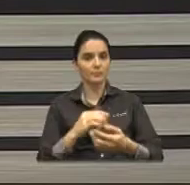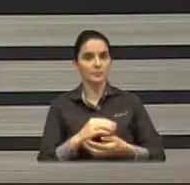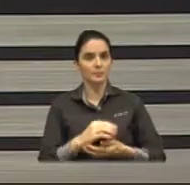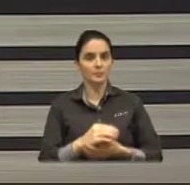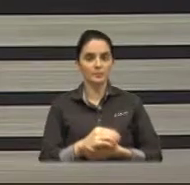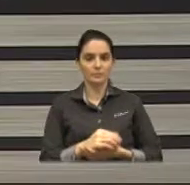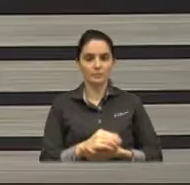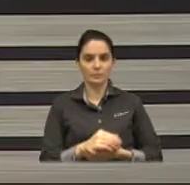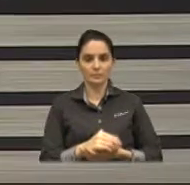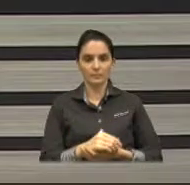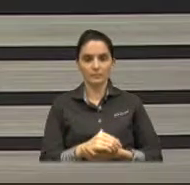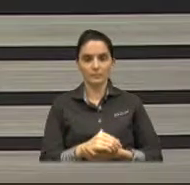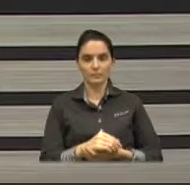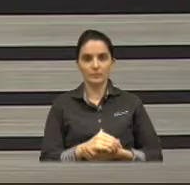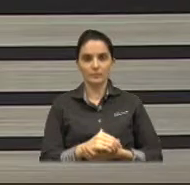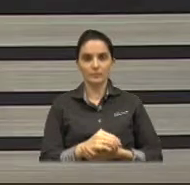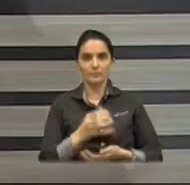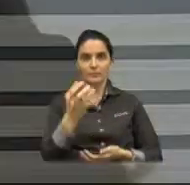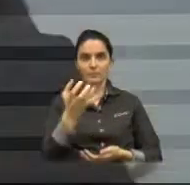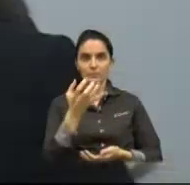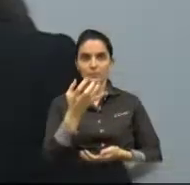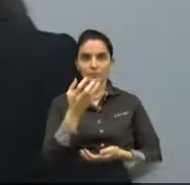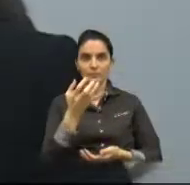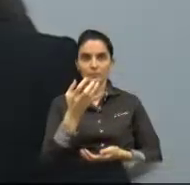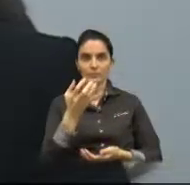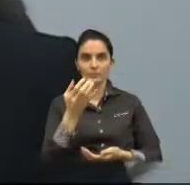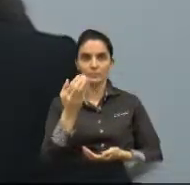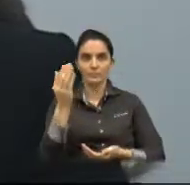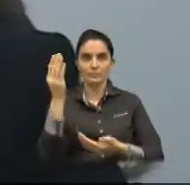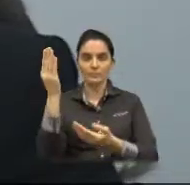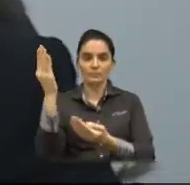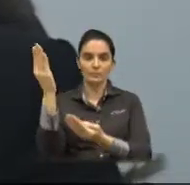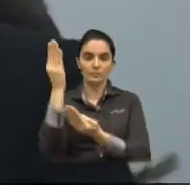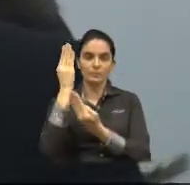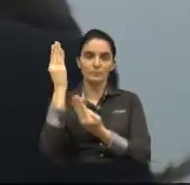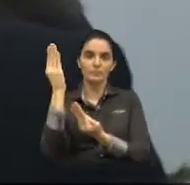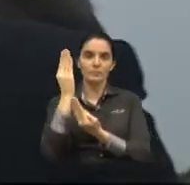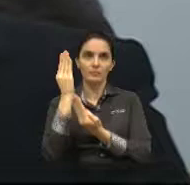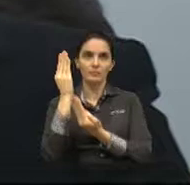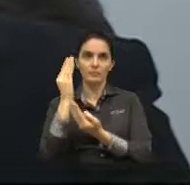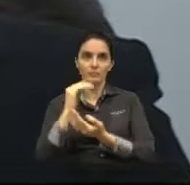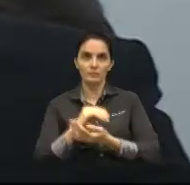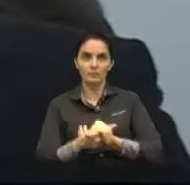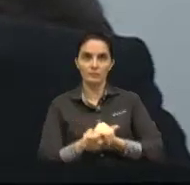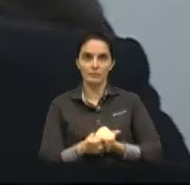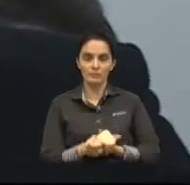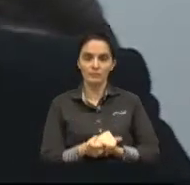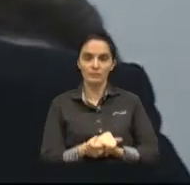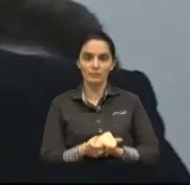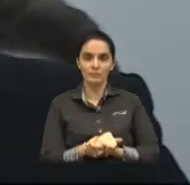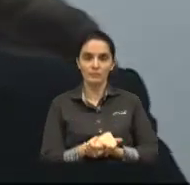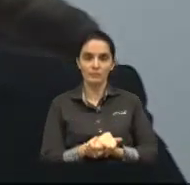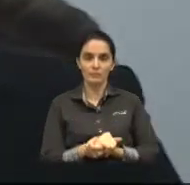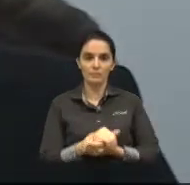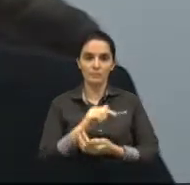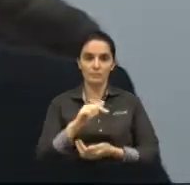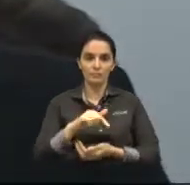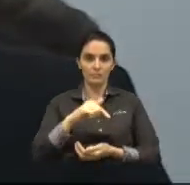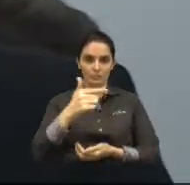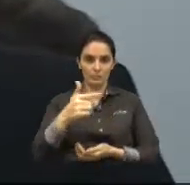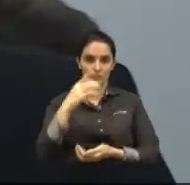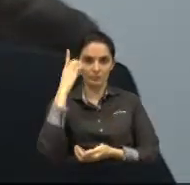de fazer uma homenagem que no próximo domingo,